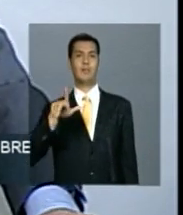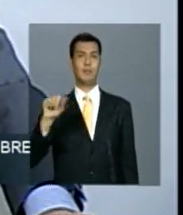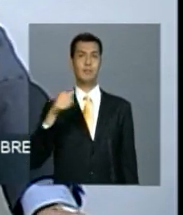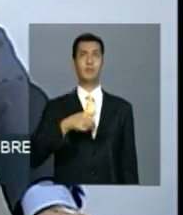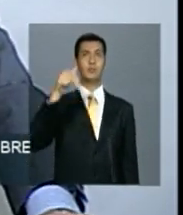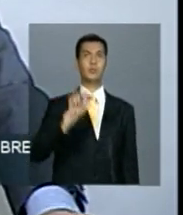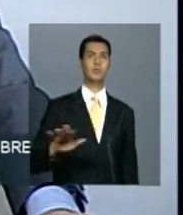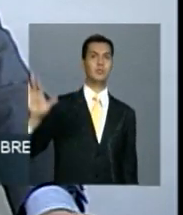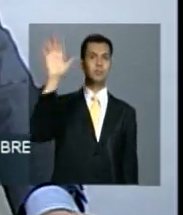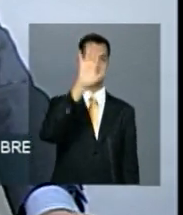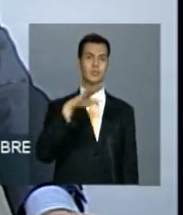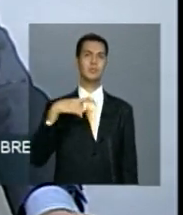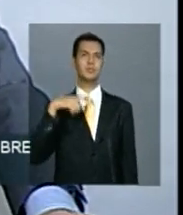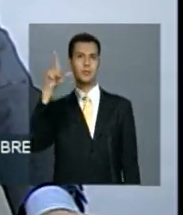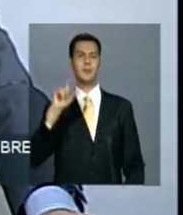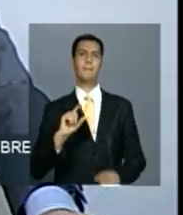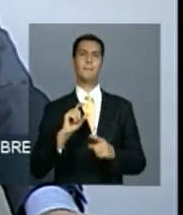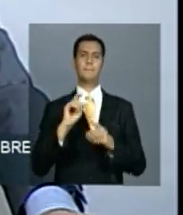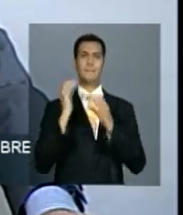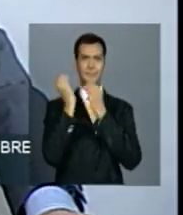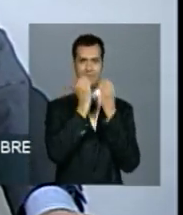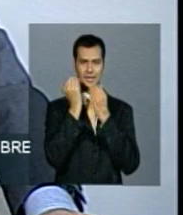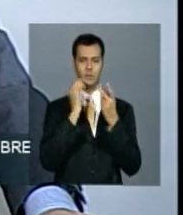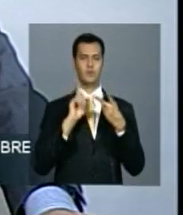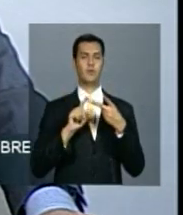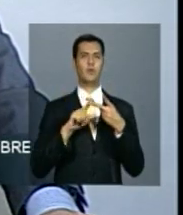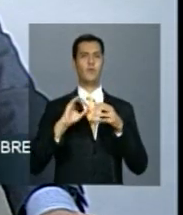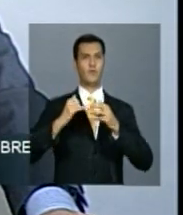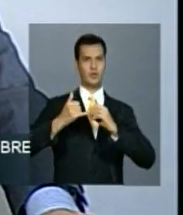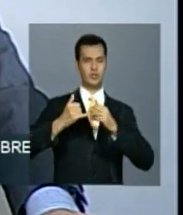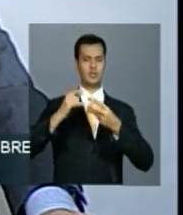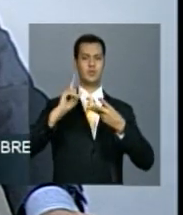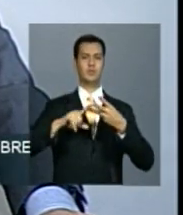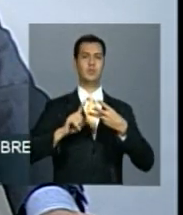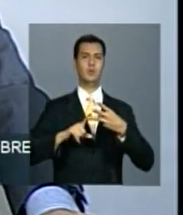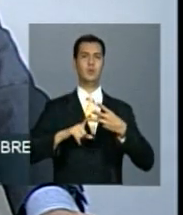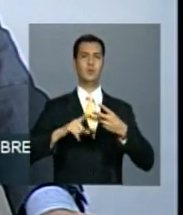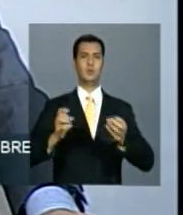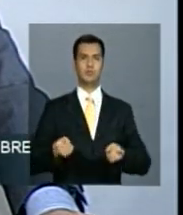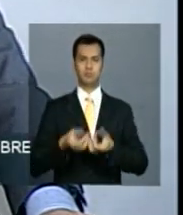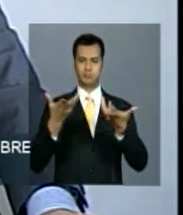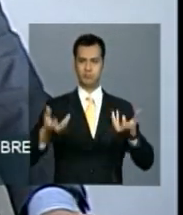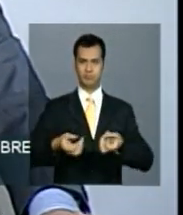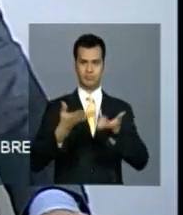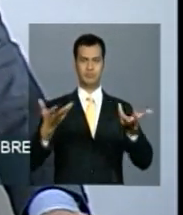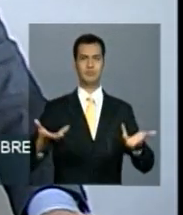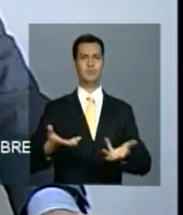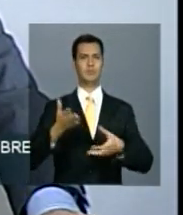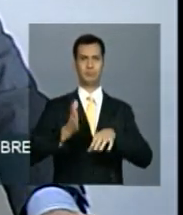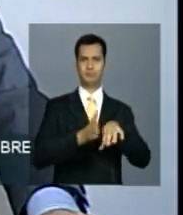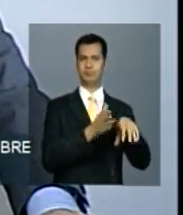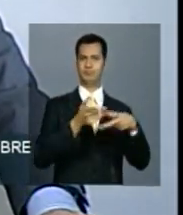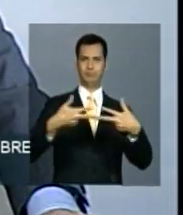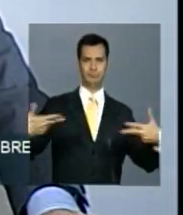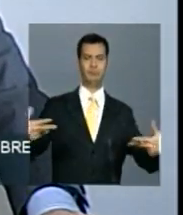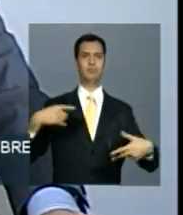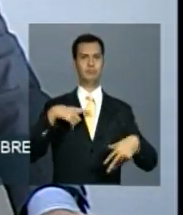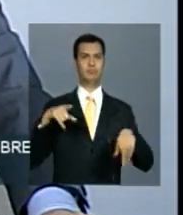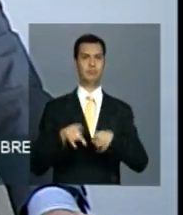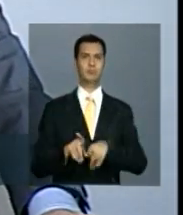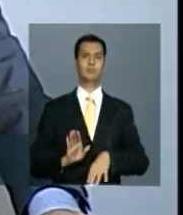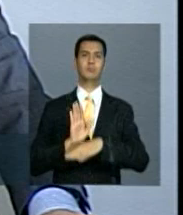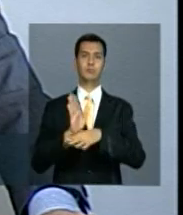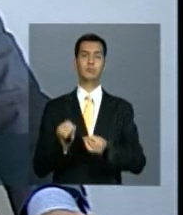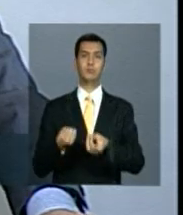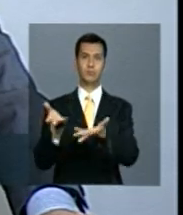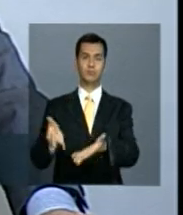são sementes de milho de feijão e de hortaliças né Eh lamentavelmente né